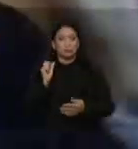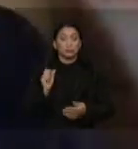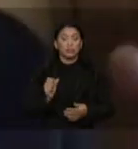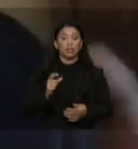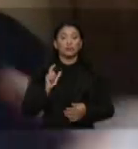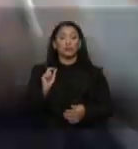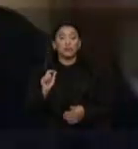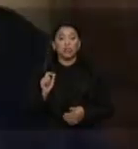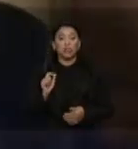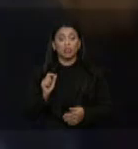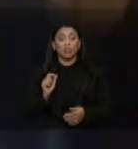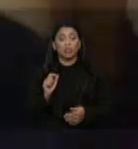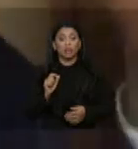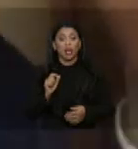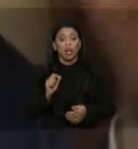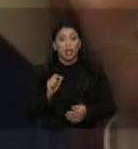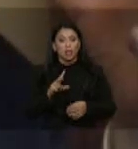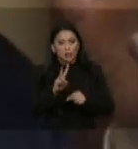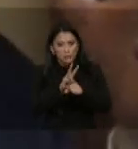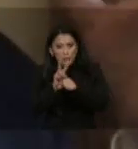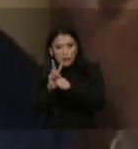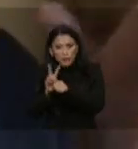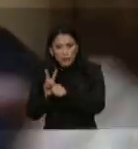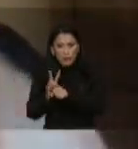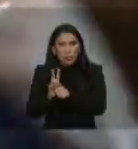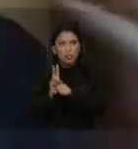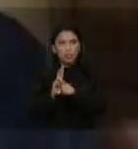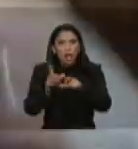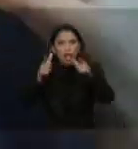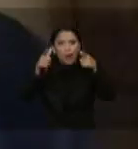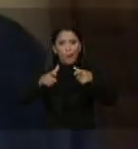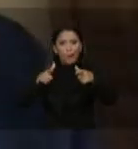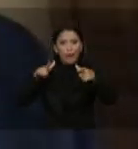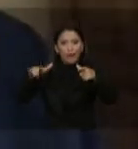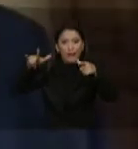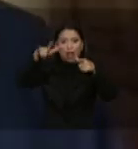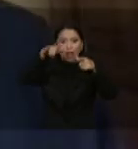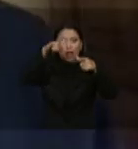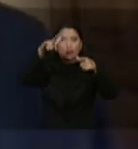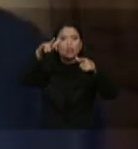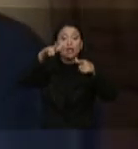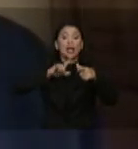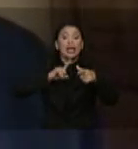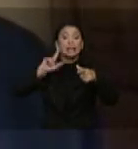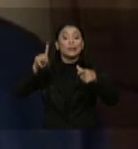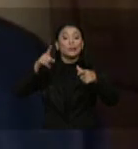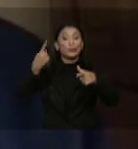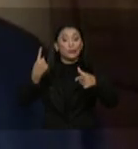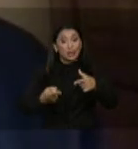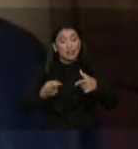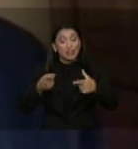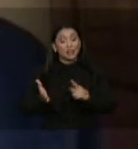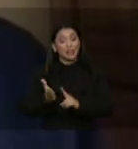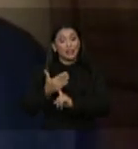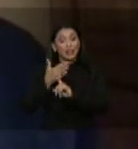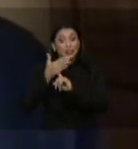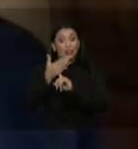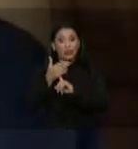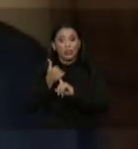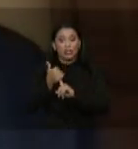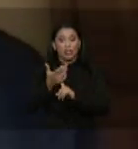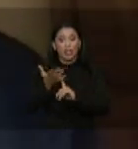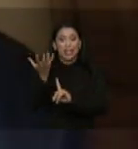policiar eficazmente esse espaço aéreo e logo surgiu com o desenvolvimento tecnológico a questão por